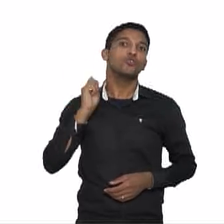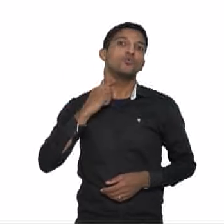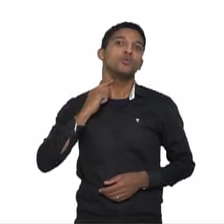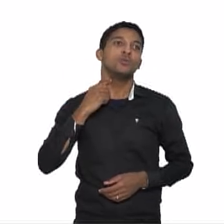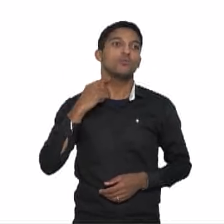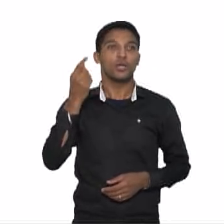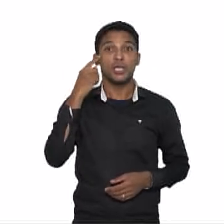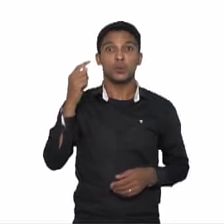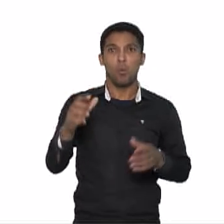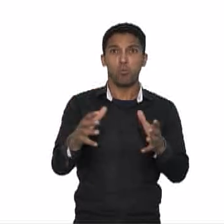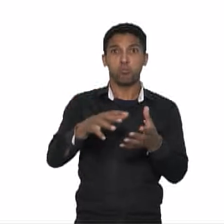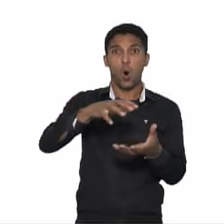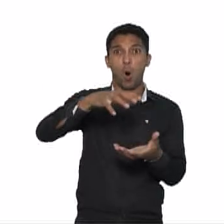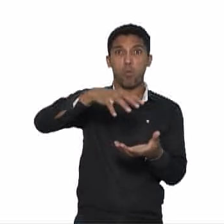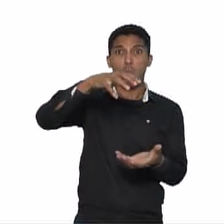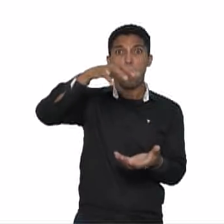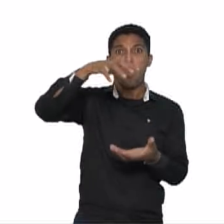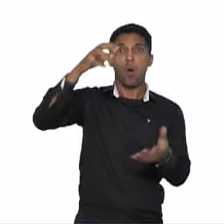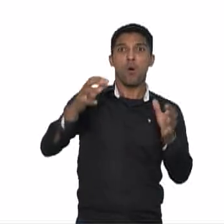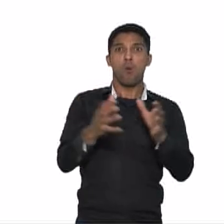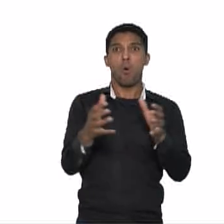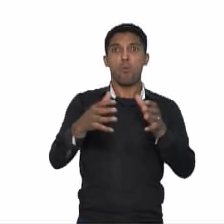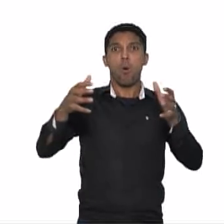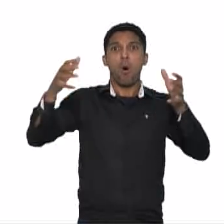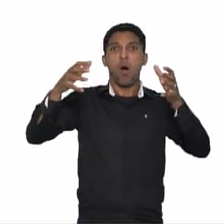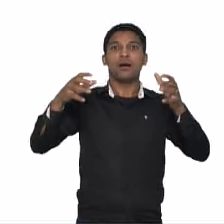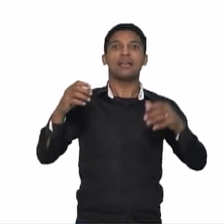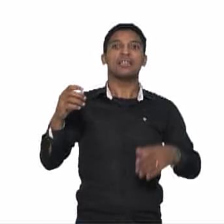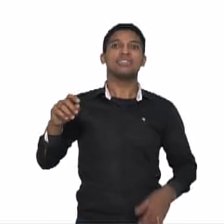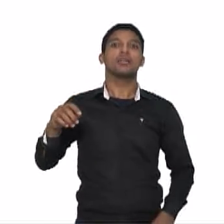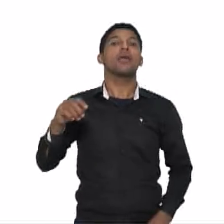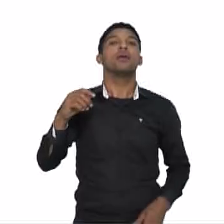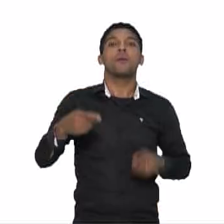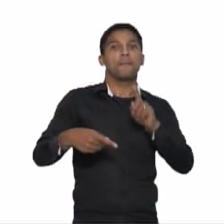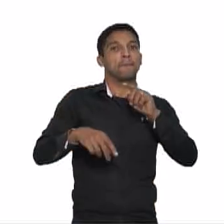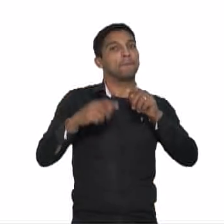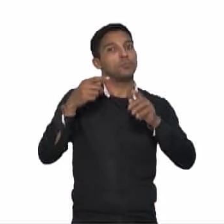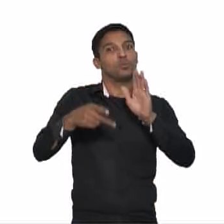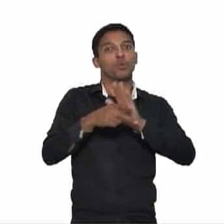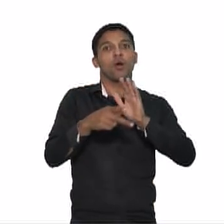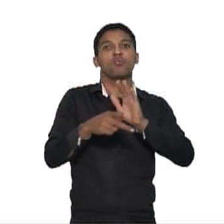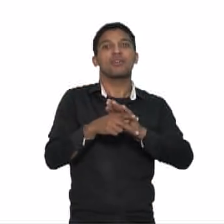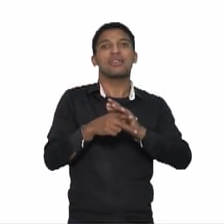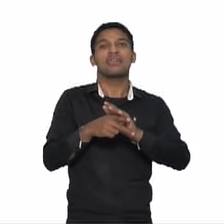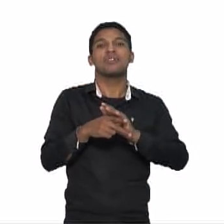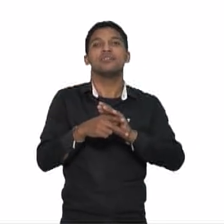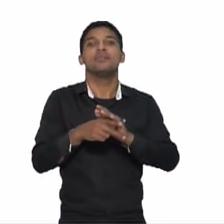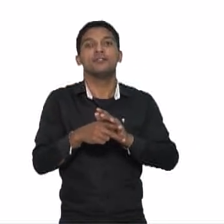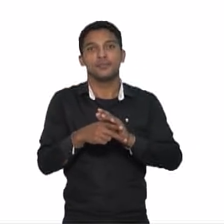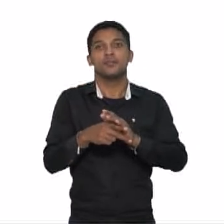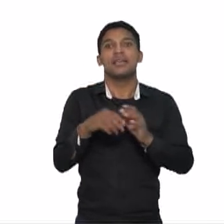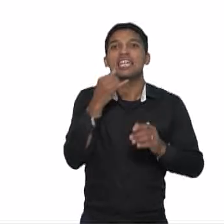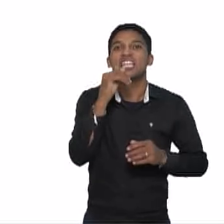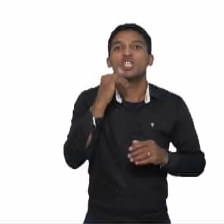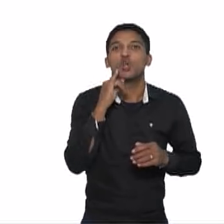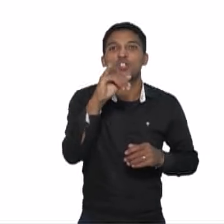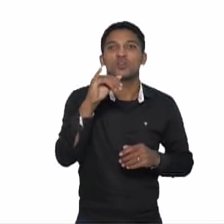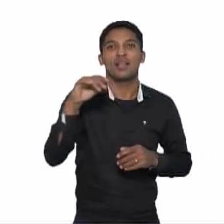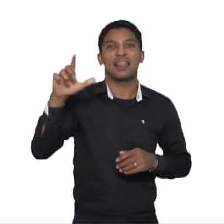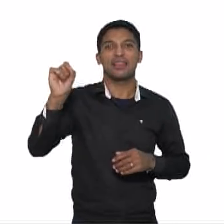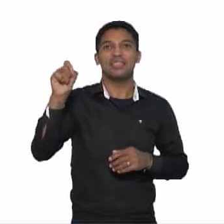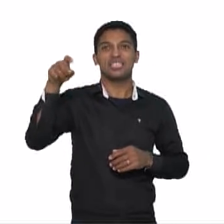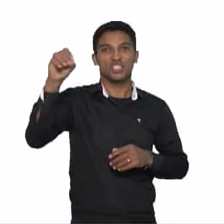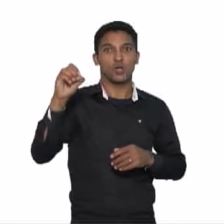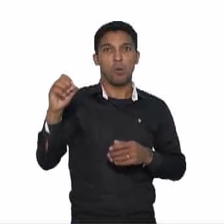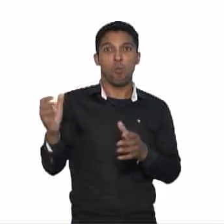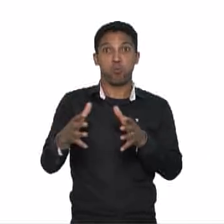lixo, desde embalagens e material publicitário até dejetos resultantes do uso de produtos que geram problemas